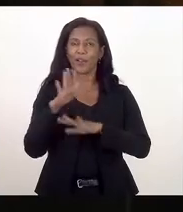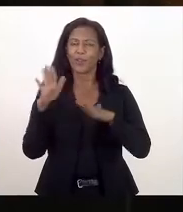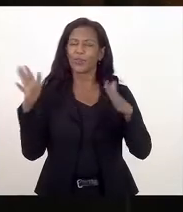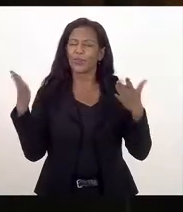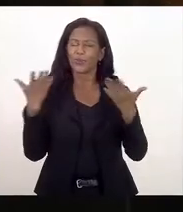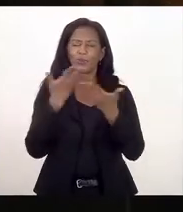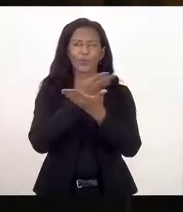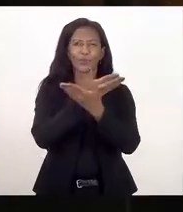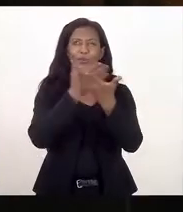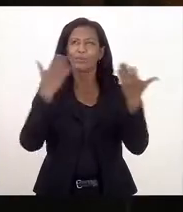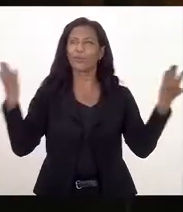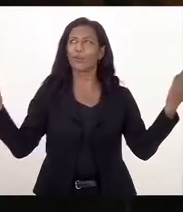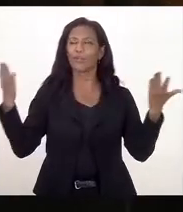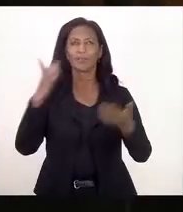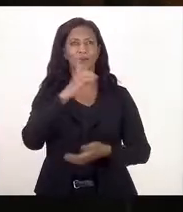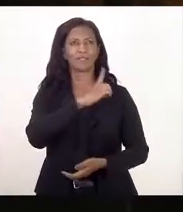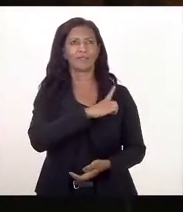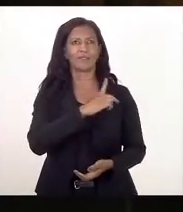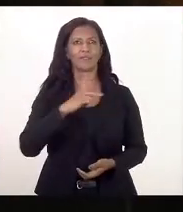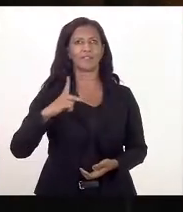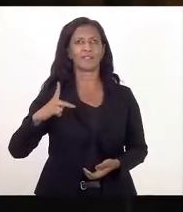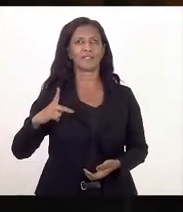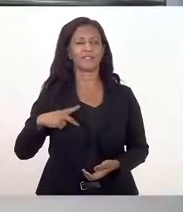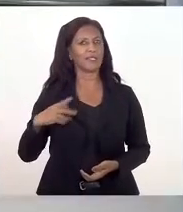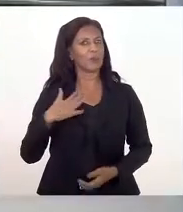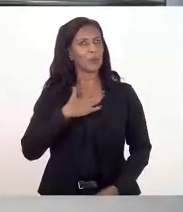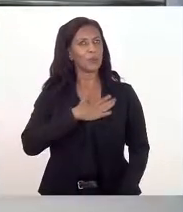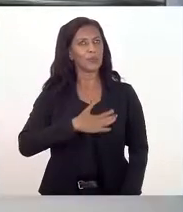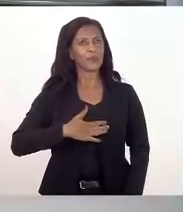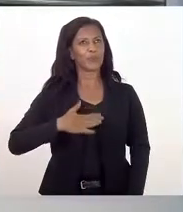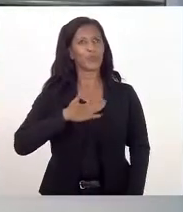Defensoria Pública. É com grande satisfação...